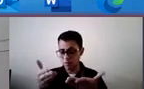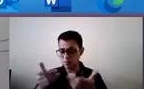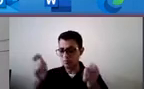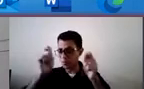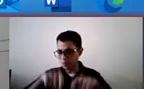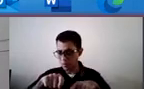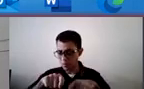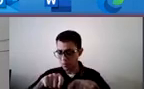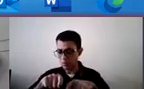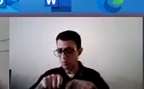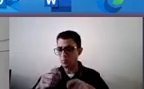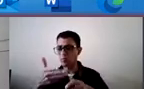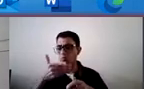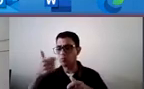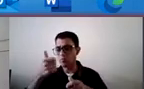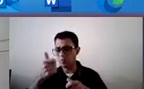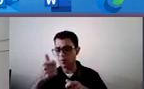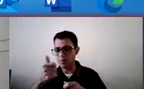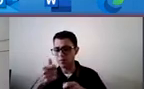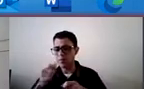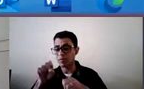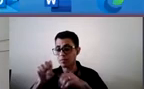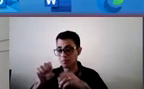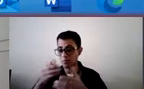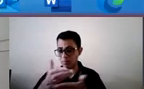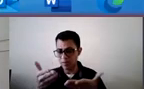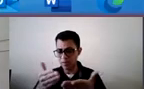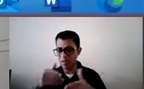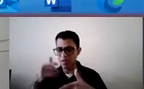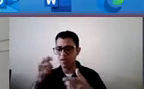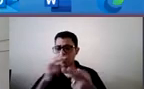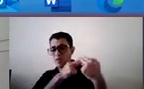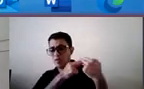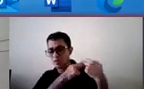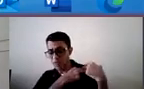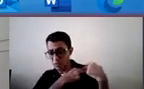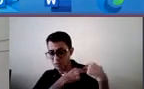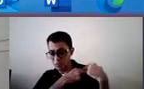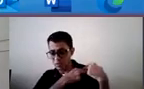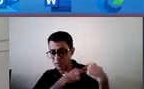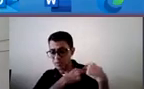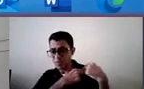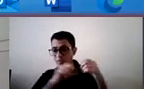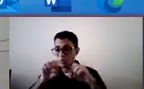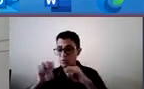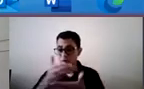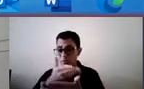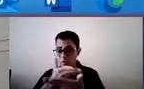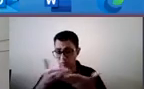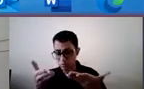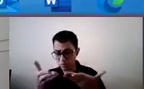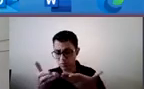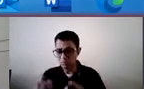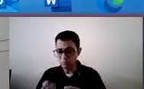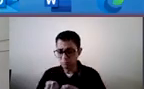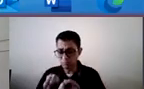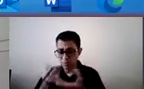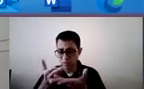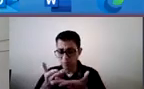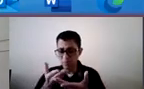aspecto qualitativo que quer se dar à educação. Ela diz respeito ao tipo de educação que nós oferecemos